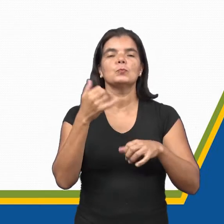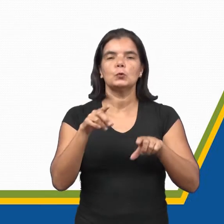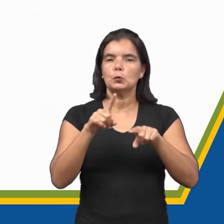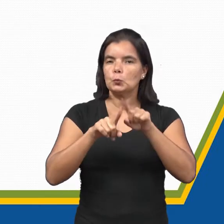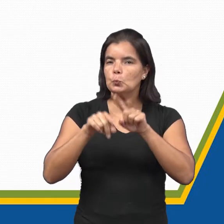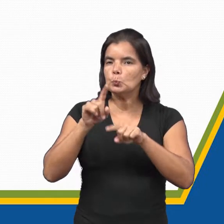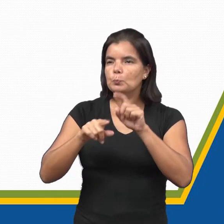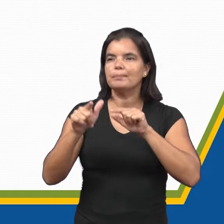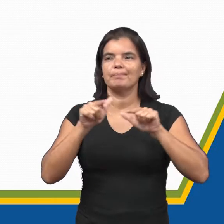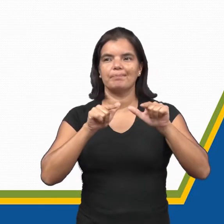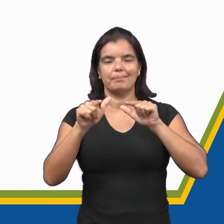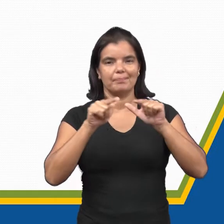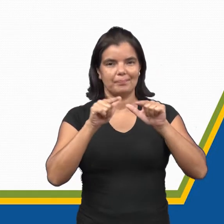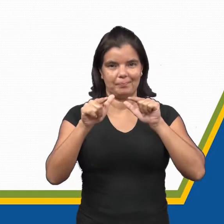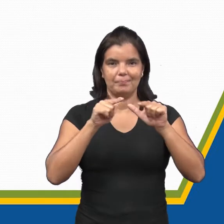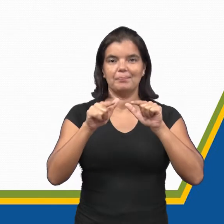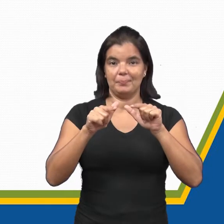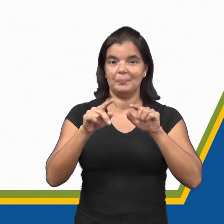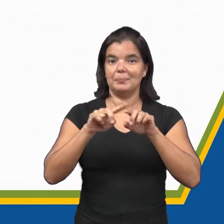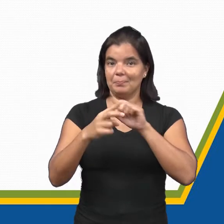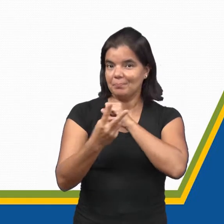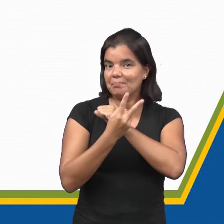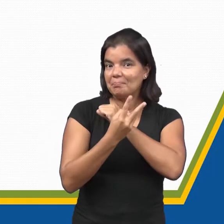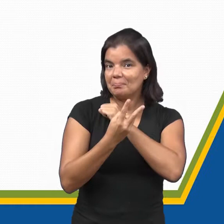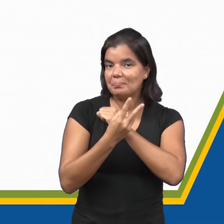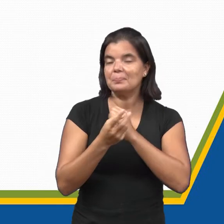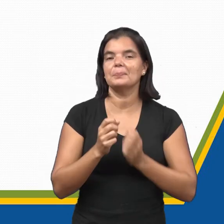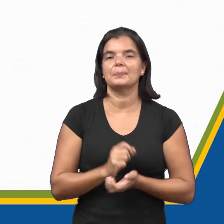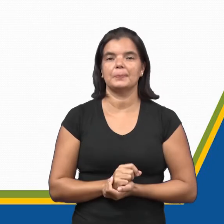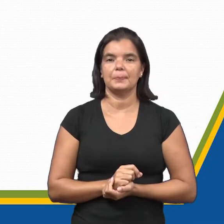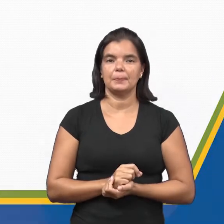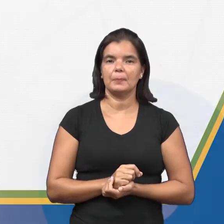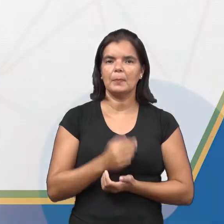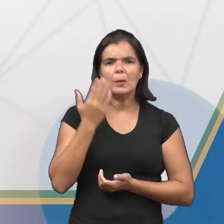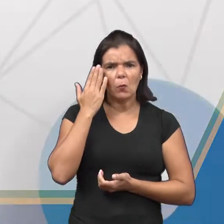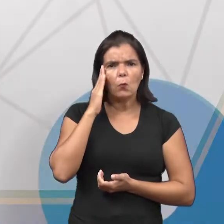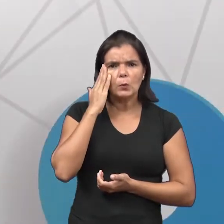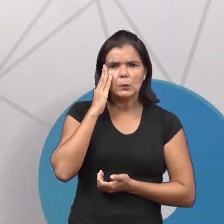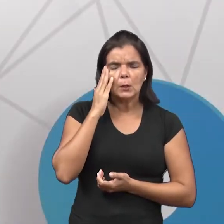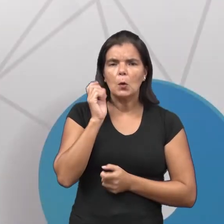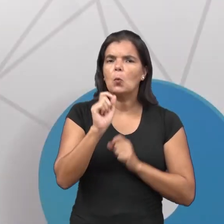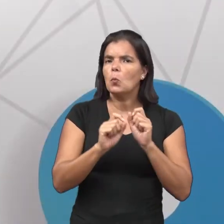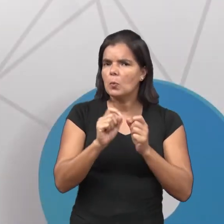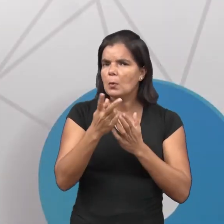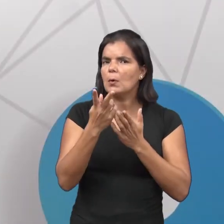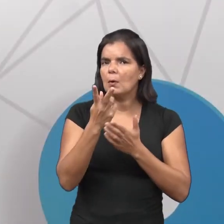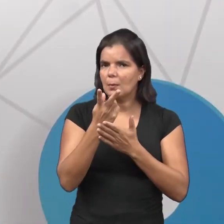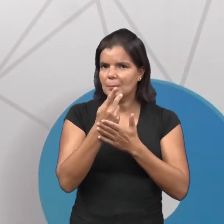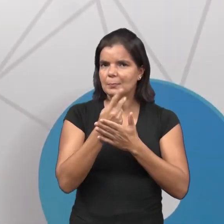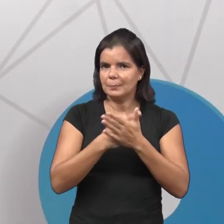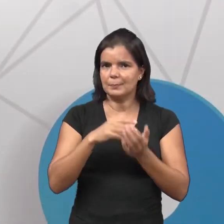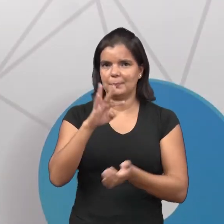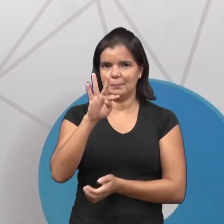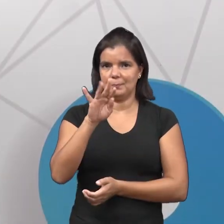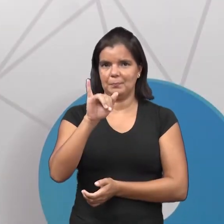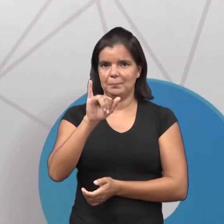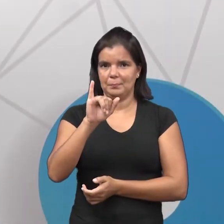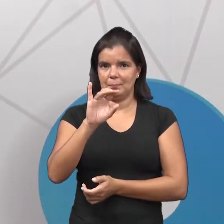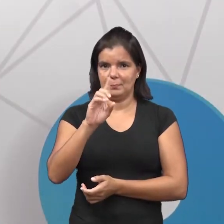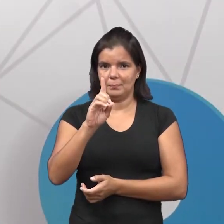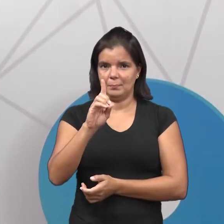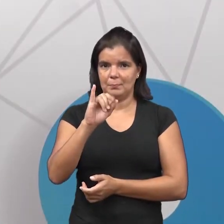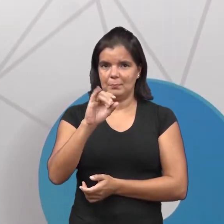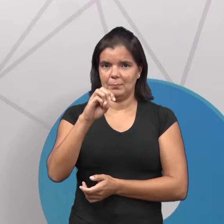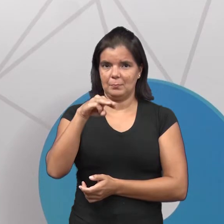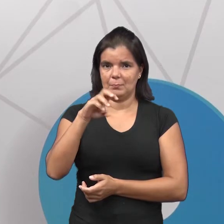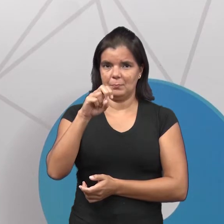ferramenta para o trabalho e a defesa. Entenderam o que é a obra de arte tridimensional?